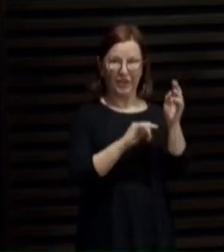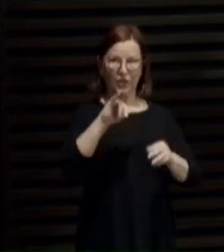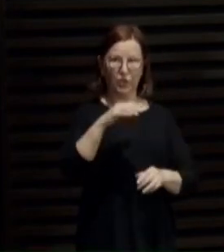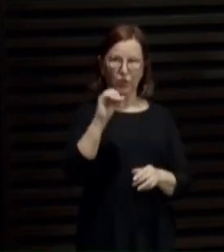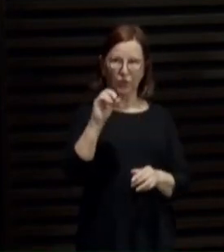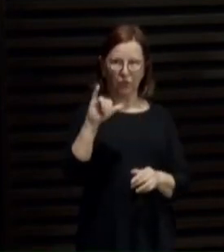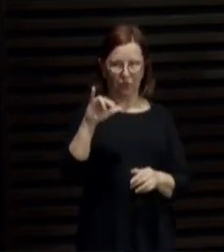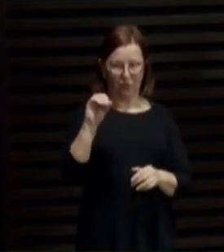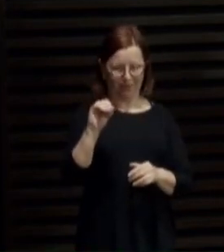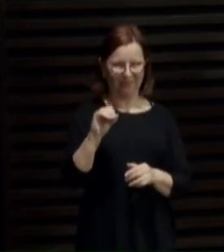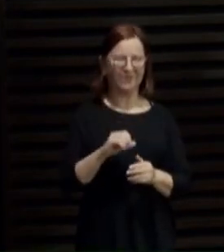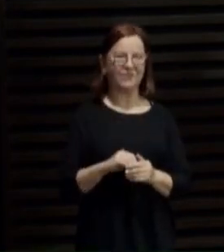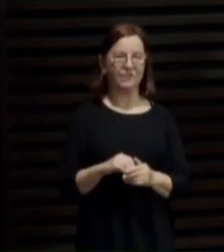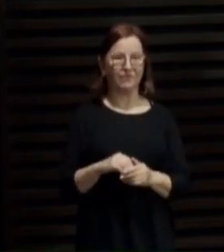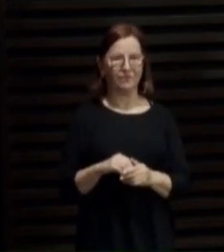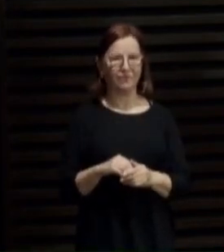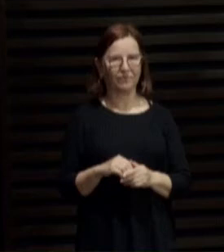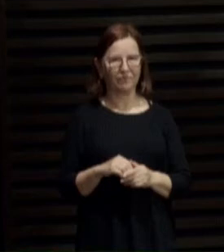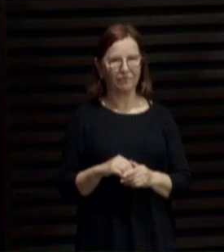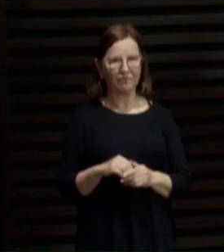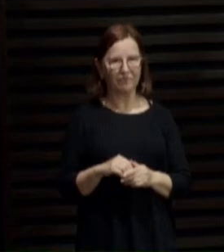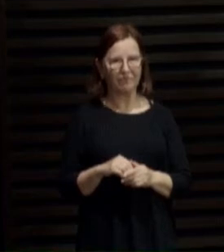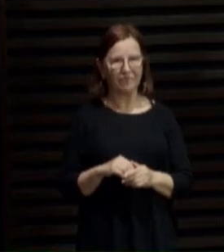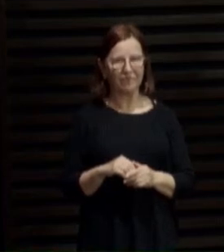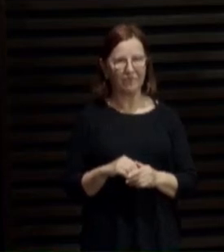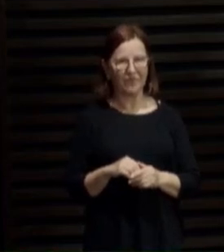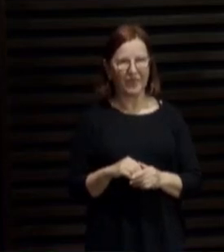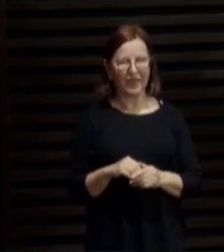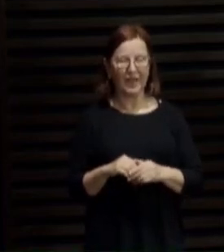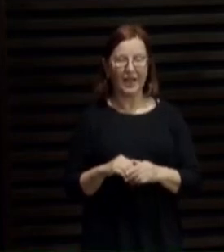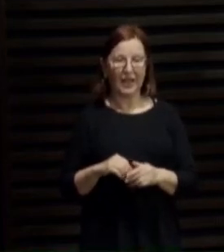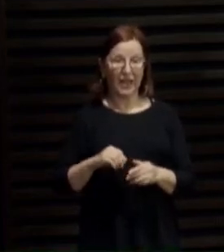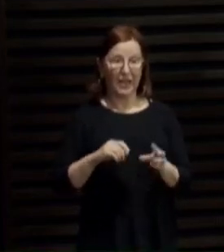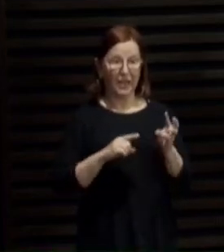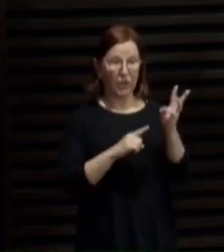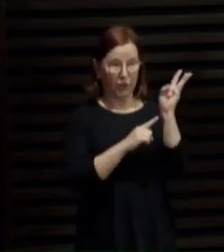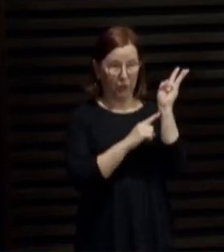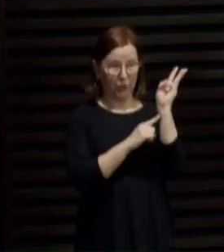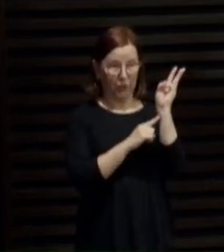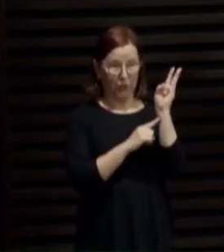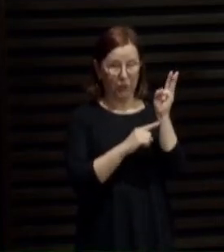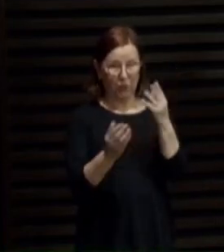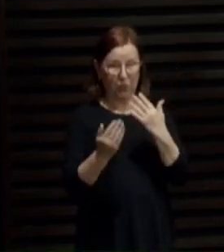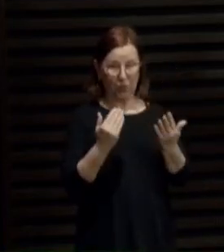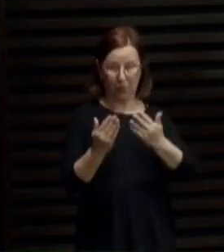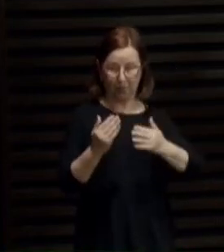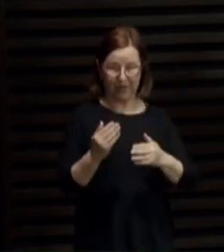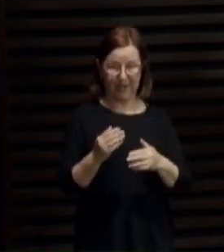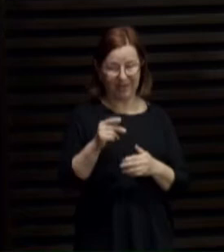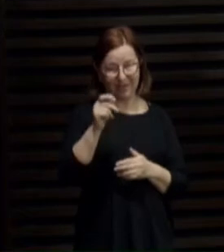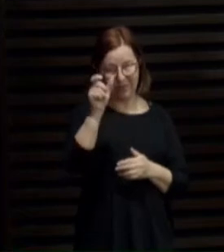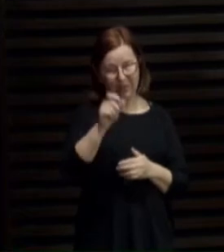joio, diferente do cristão, ele é mais agarrado ao mundo. As raízes dele estão no mundo.